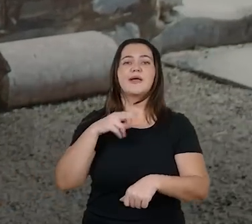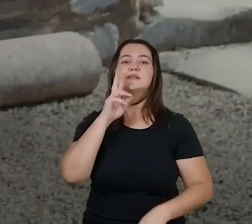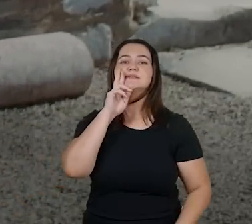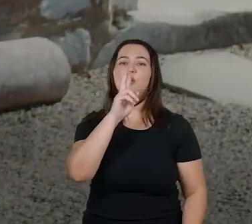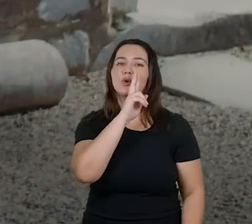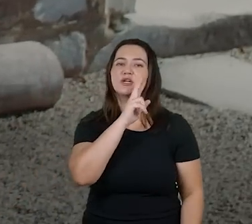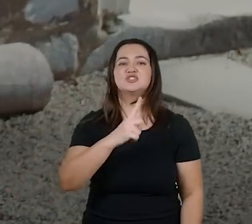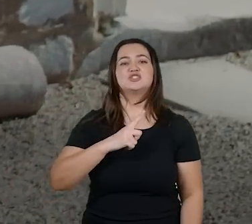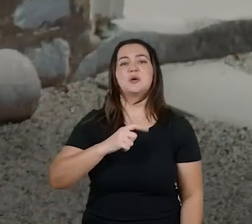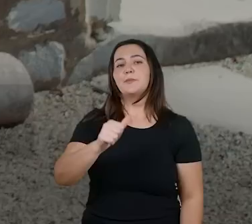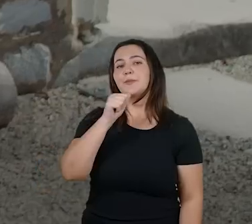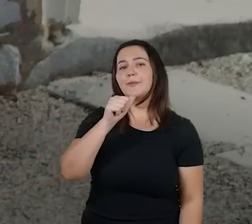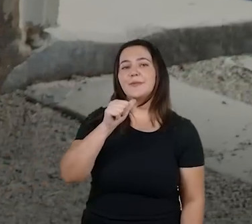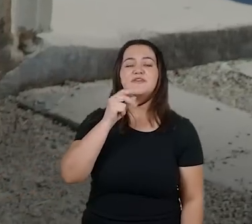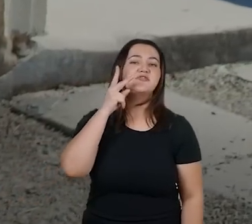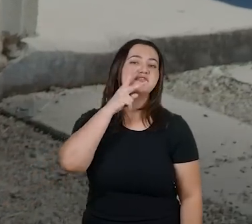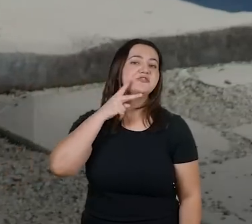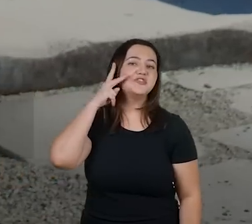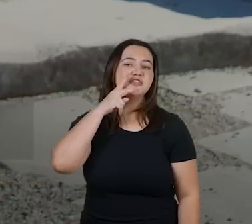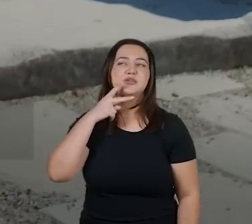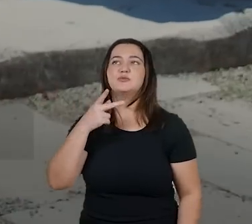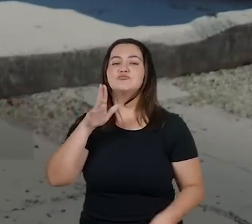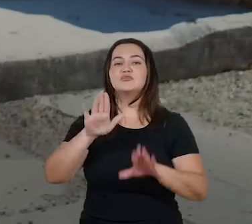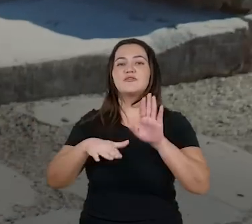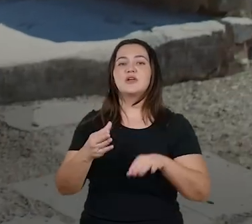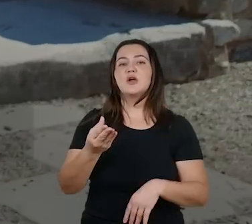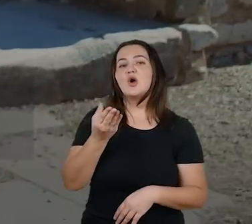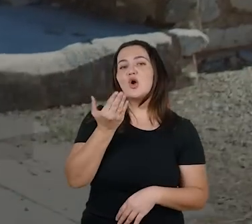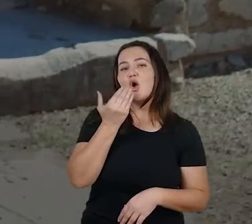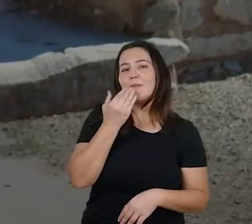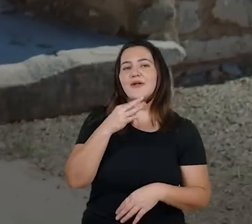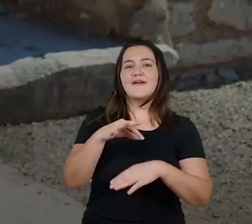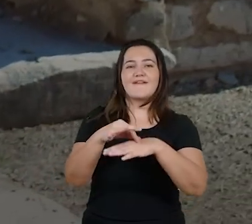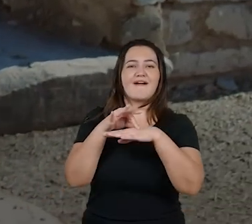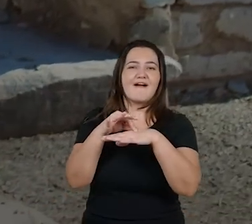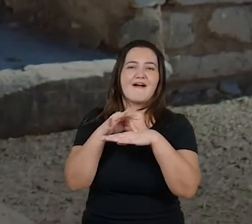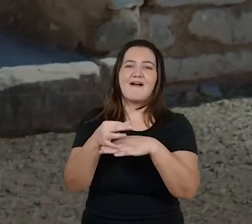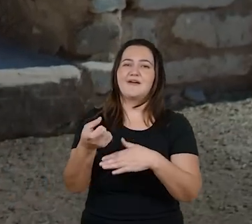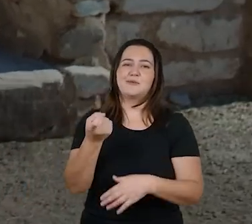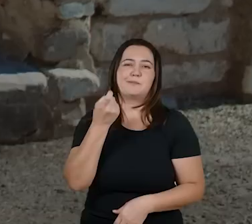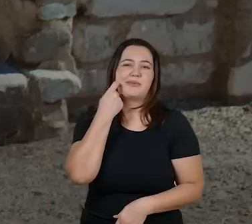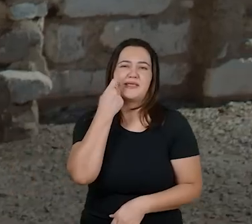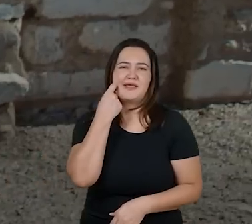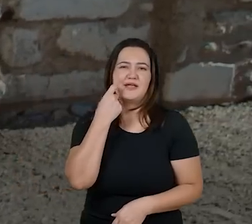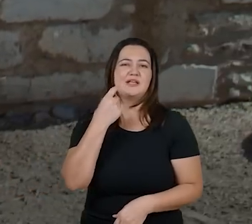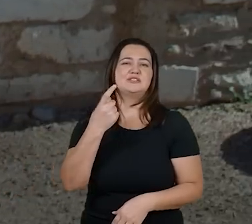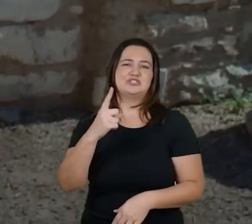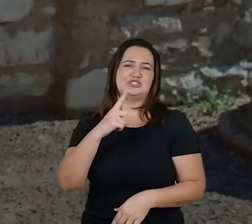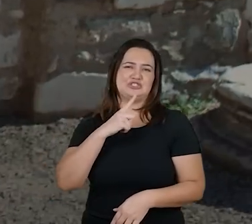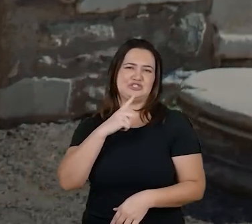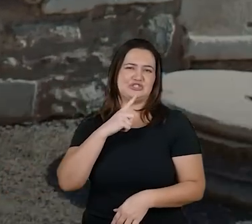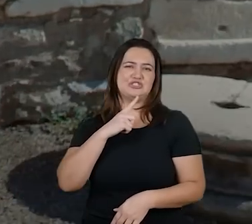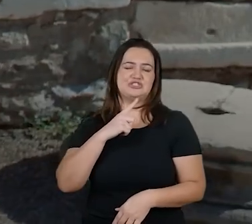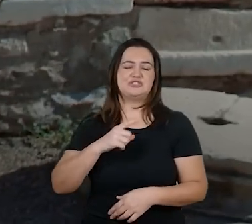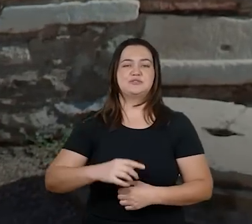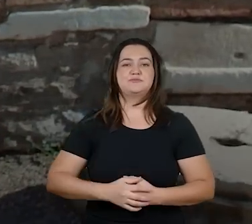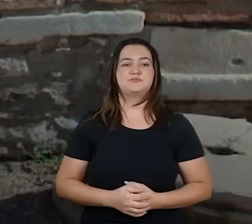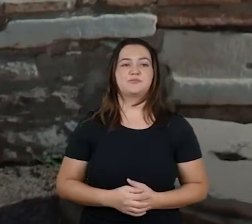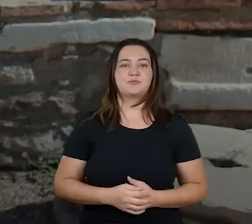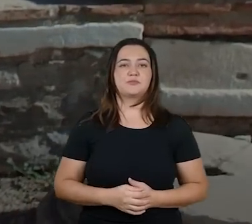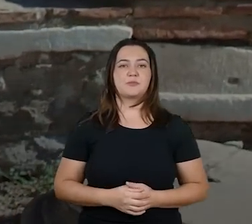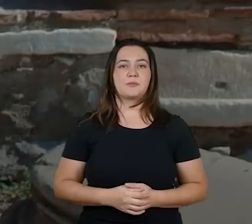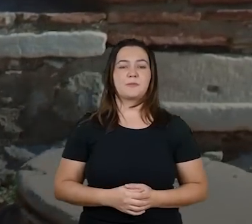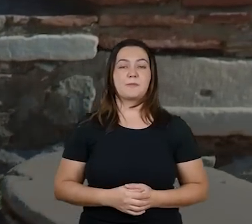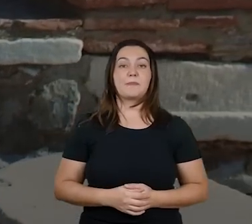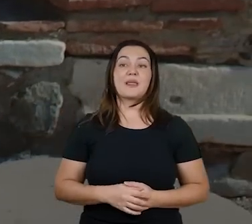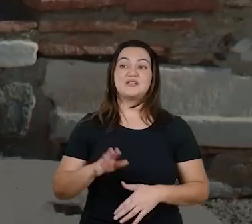pessoas podiam tomar um vinho, comer, quem sabe, uma carne preparada, um peixe que era pescado do